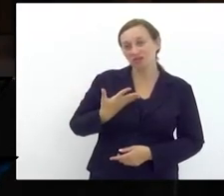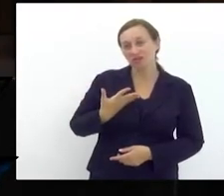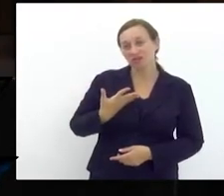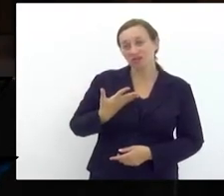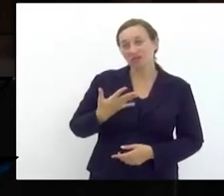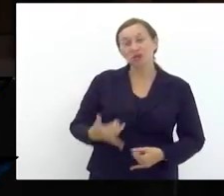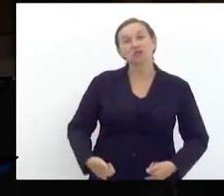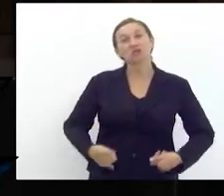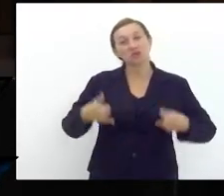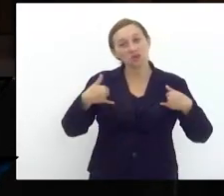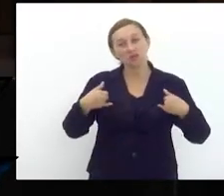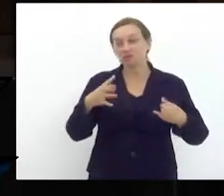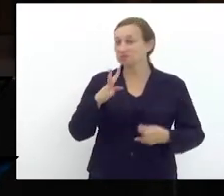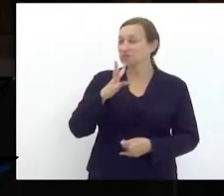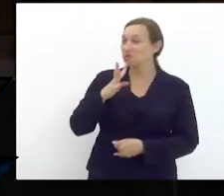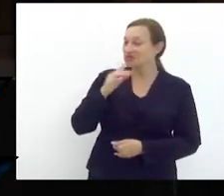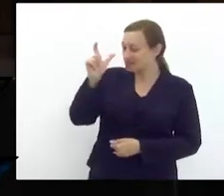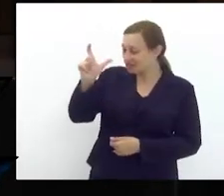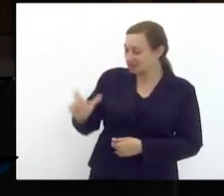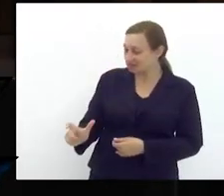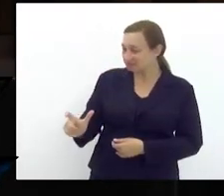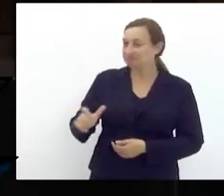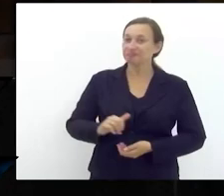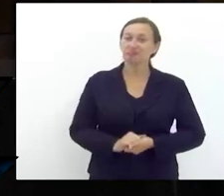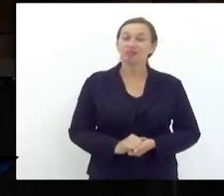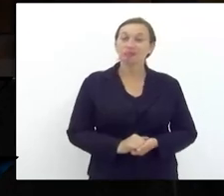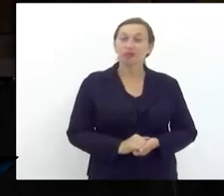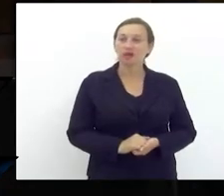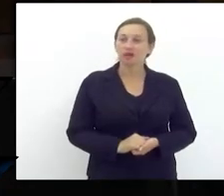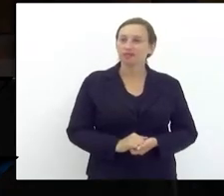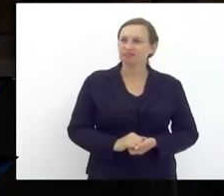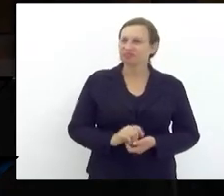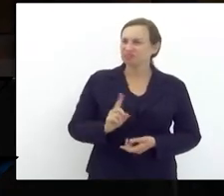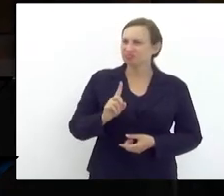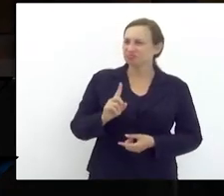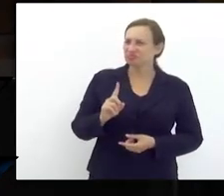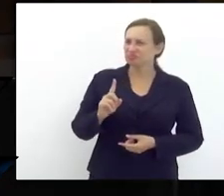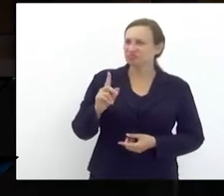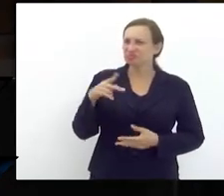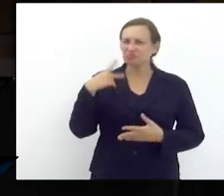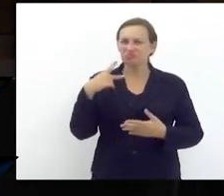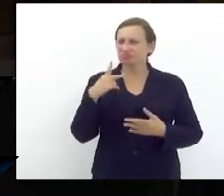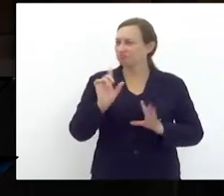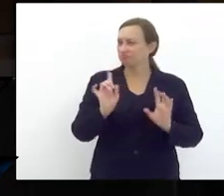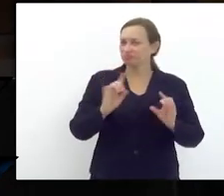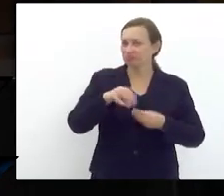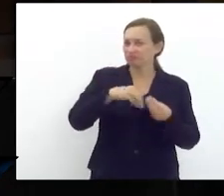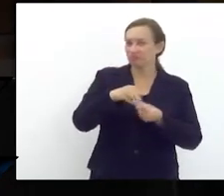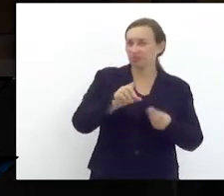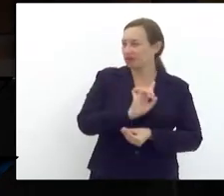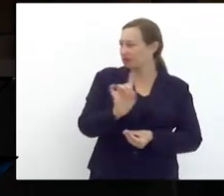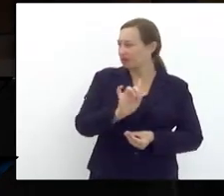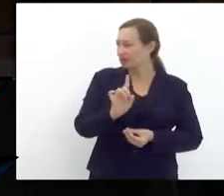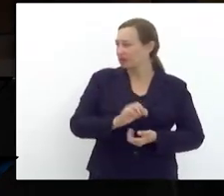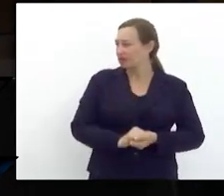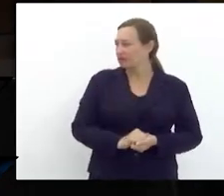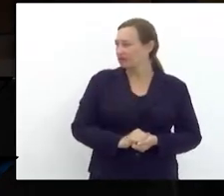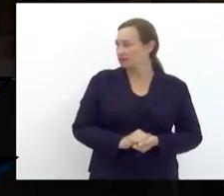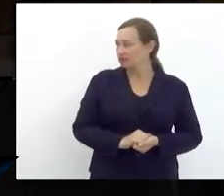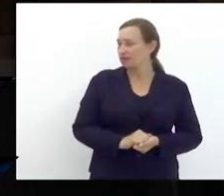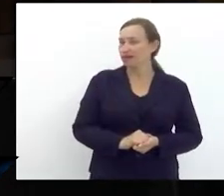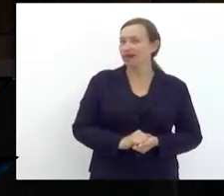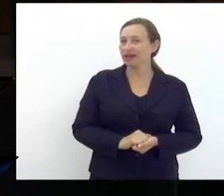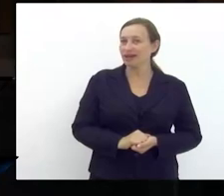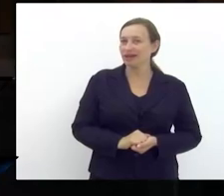muito orgulho de conhecer esse cara e eu não vou politizar isso não eu acho que gente